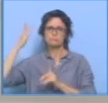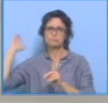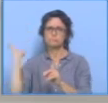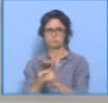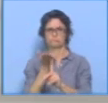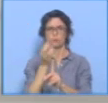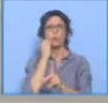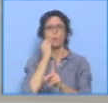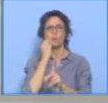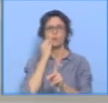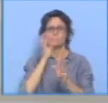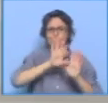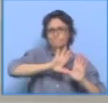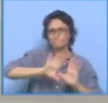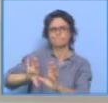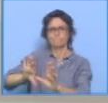Sugere o leitor: